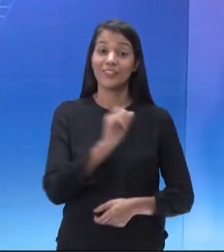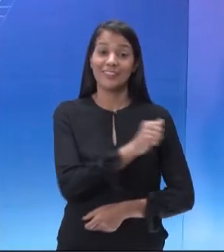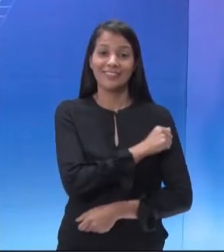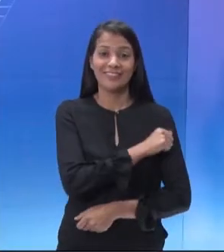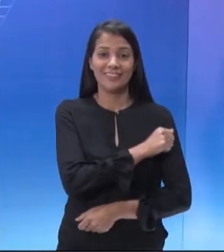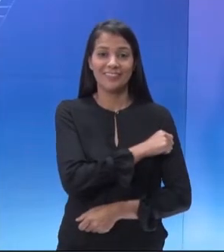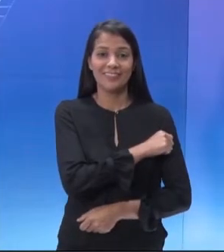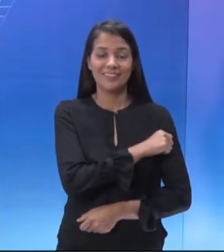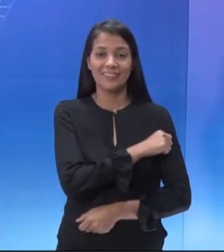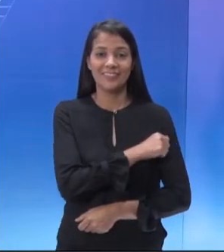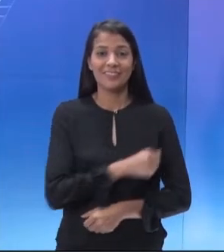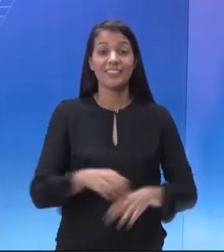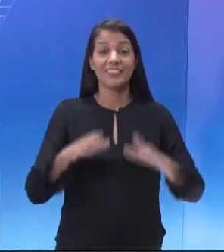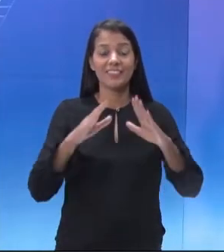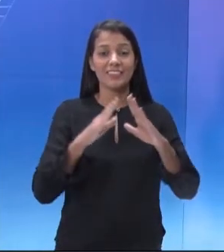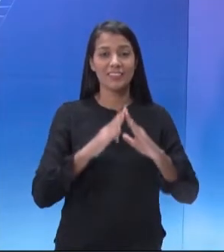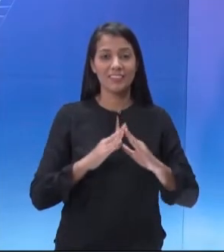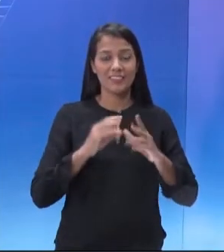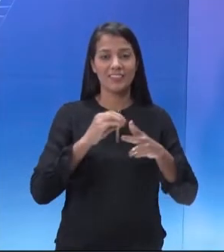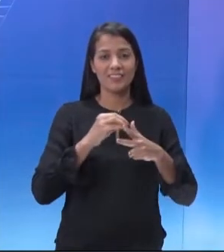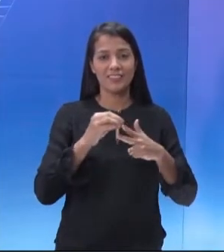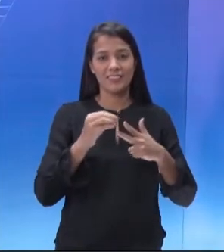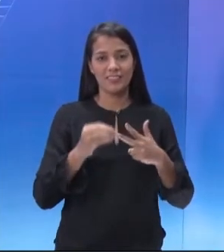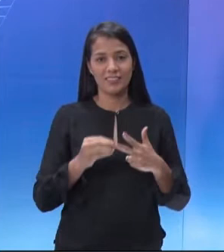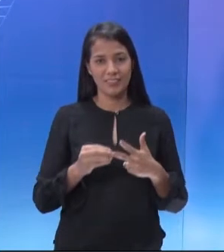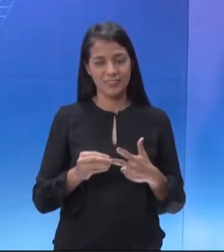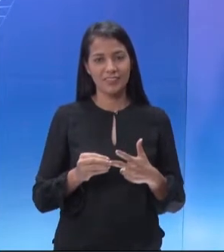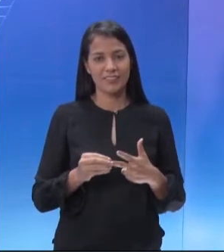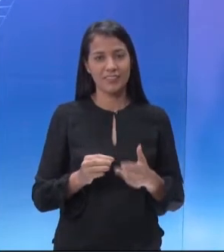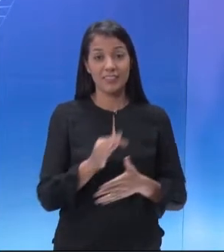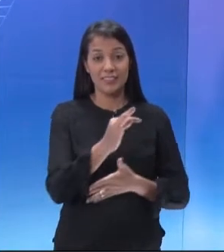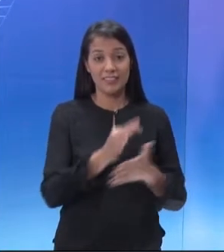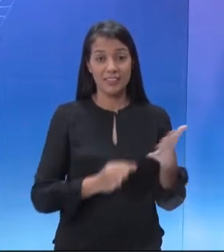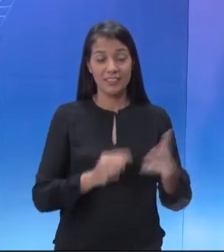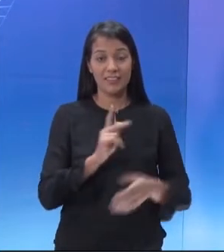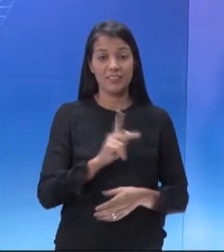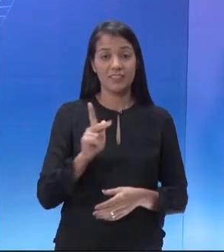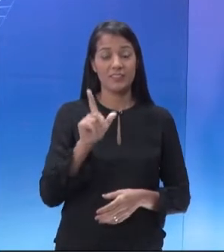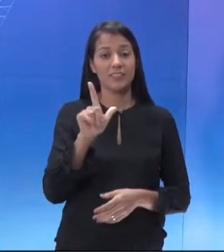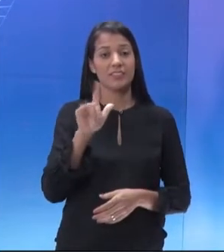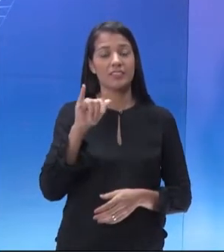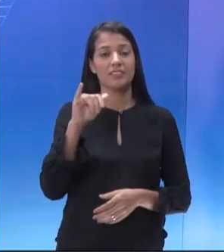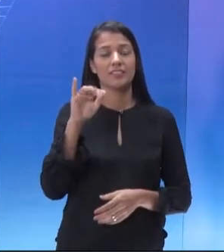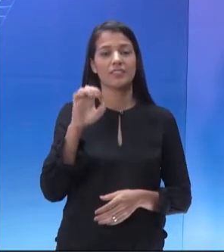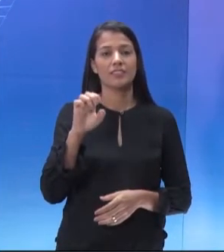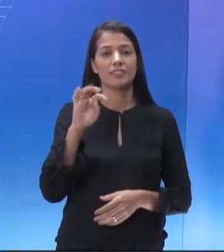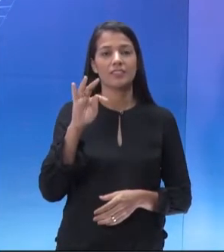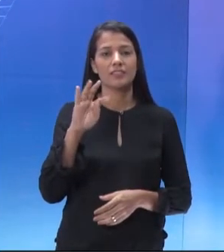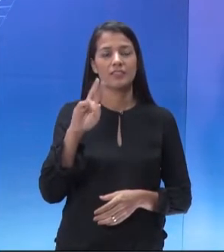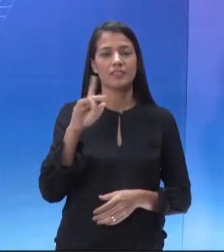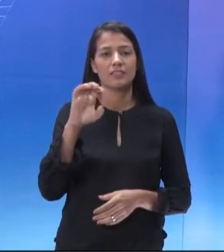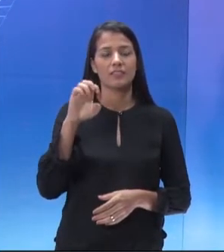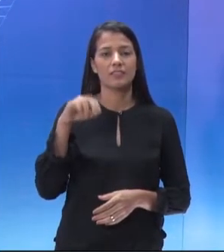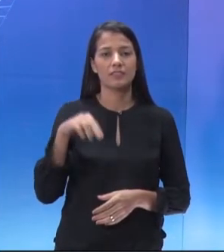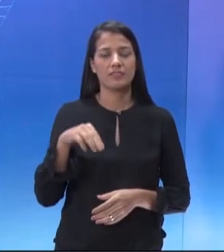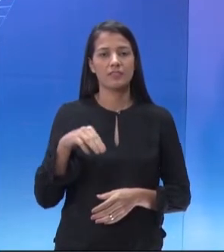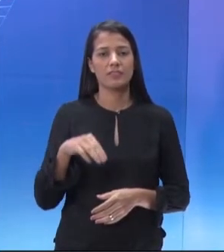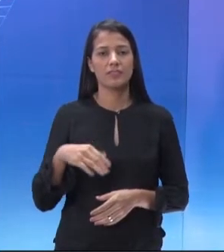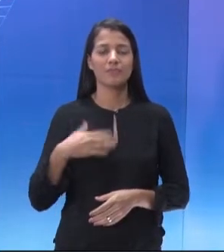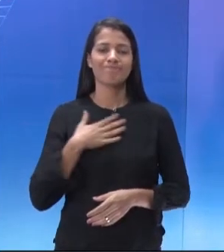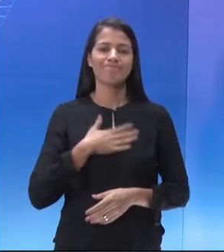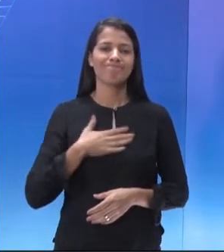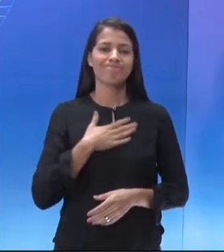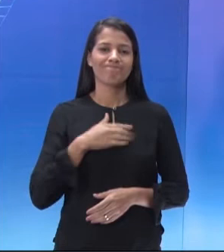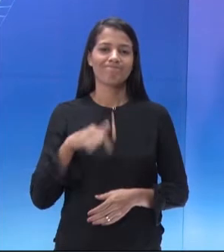Fala galera, tô de casa no Enem, professor Lieten, redação, satisfação estar com vocês novamente.